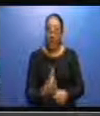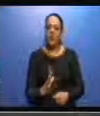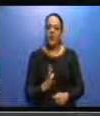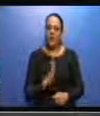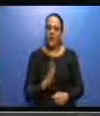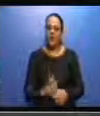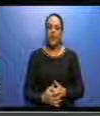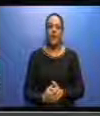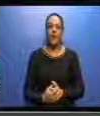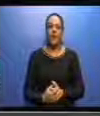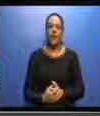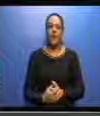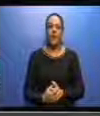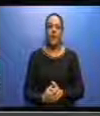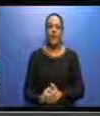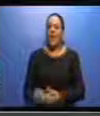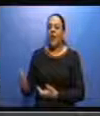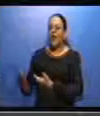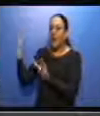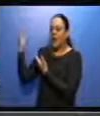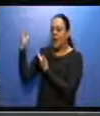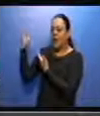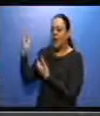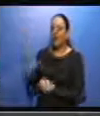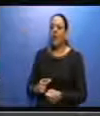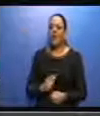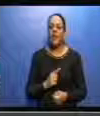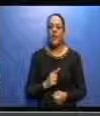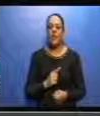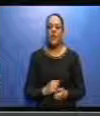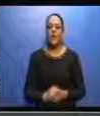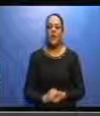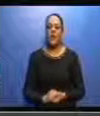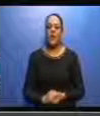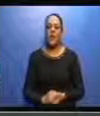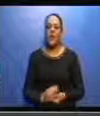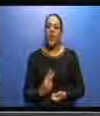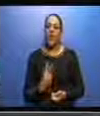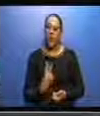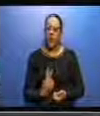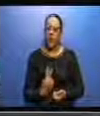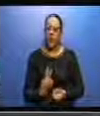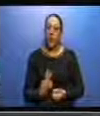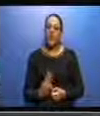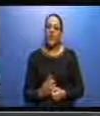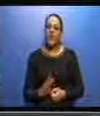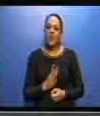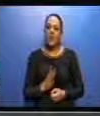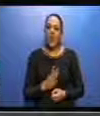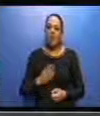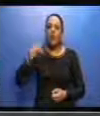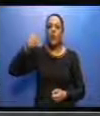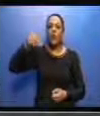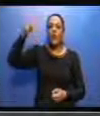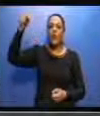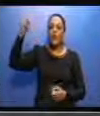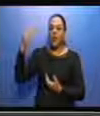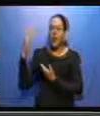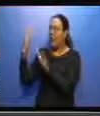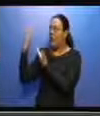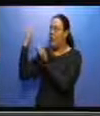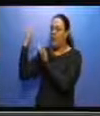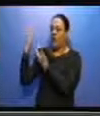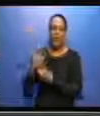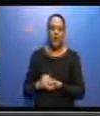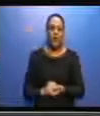municípios entre a cidade de fortaleza e maracanau então a comer bastão a gente